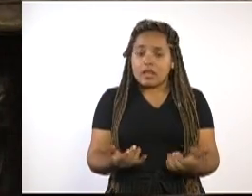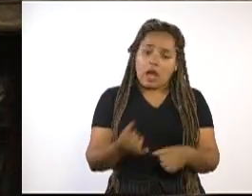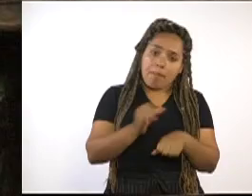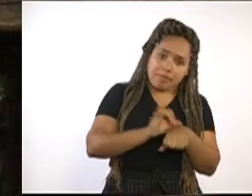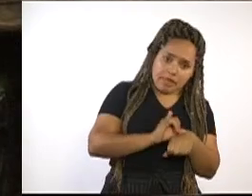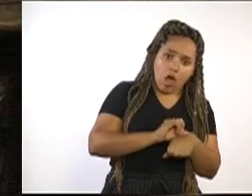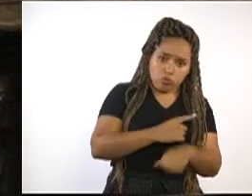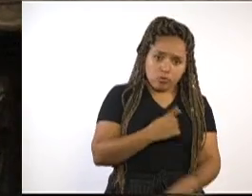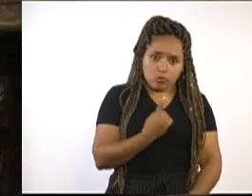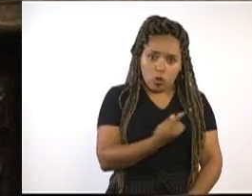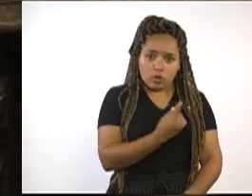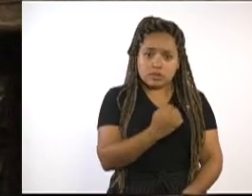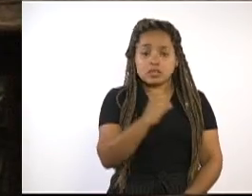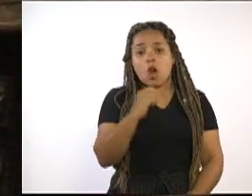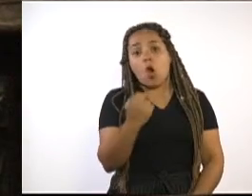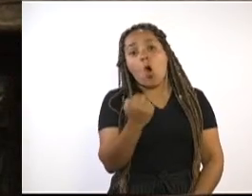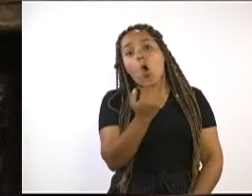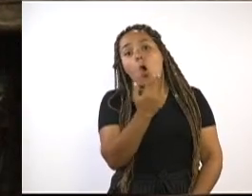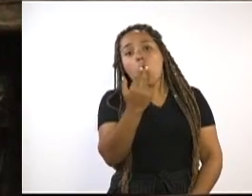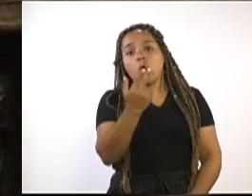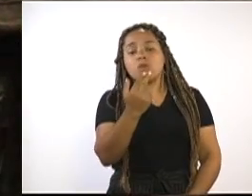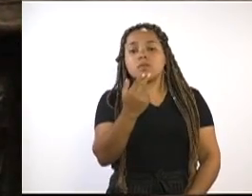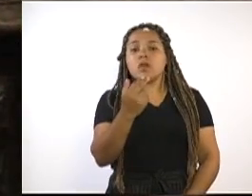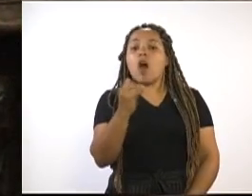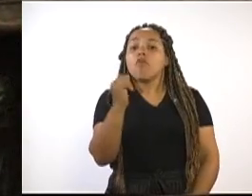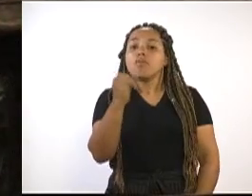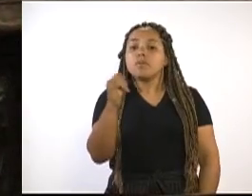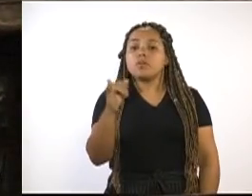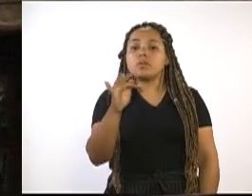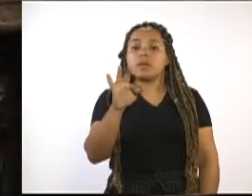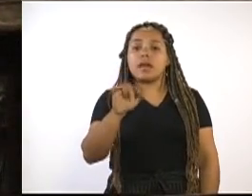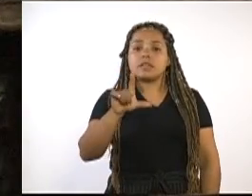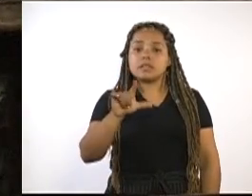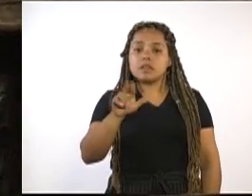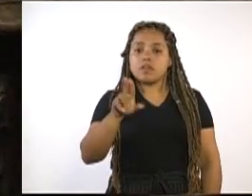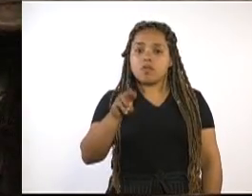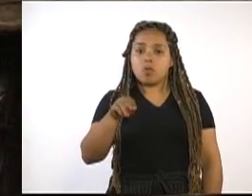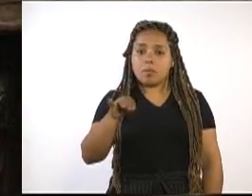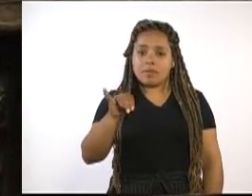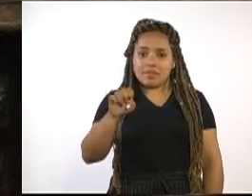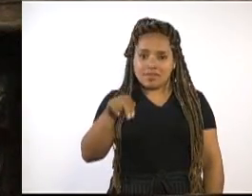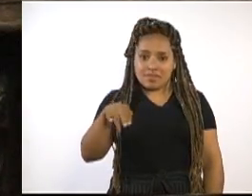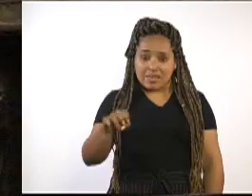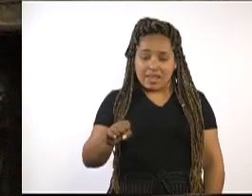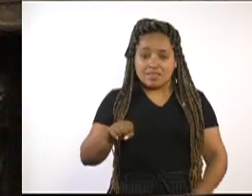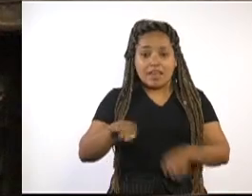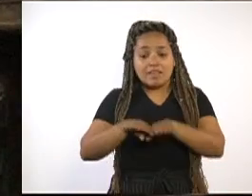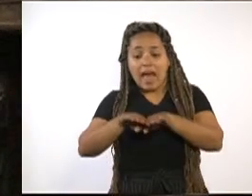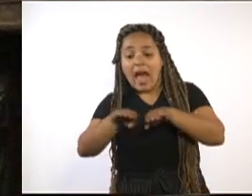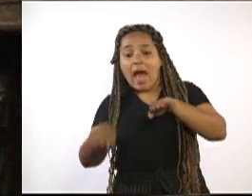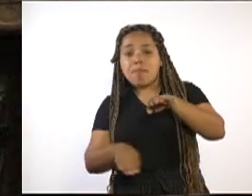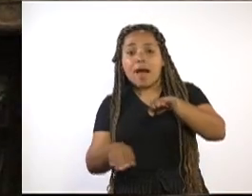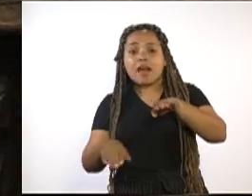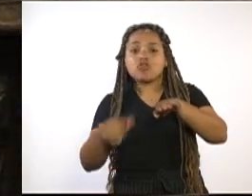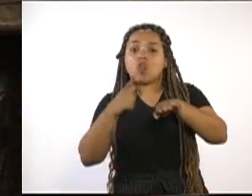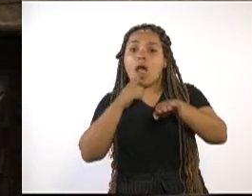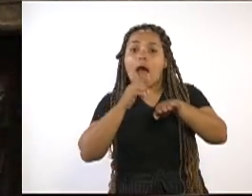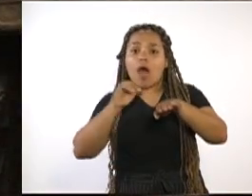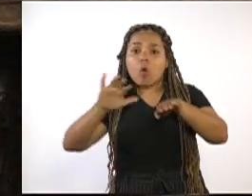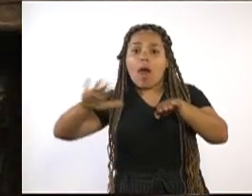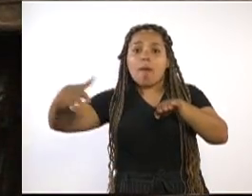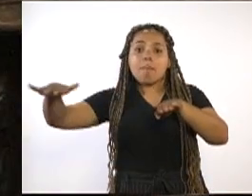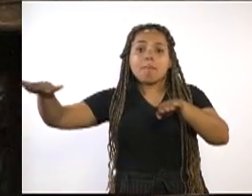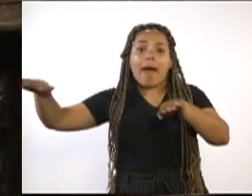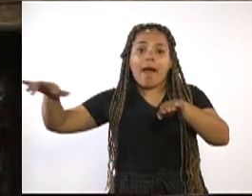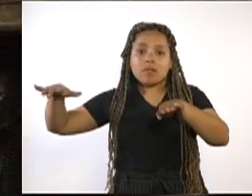estão abaixo do nível do mar. E quando chove, automaticamente essas